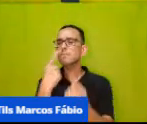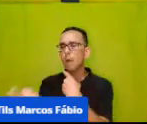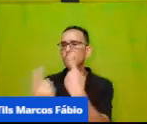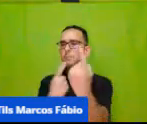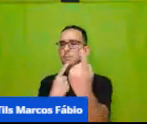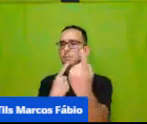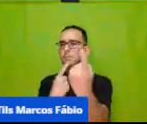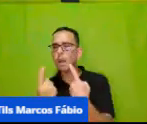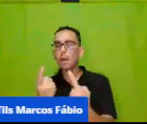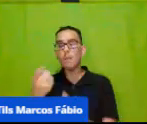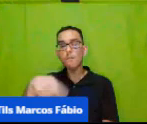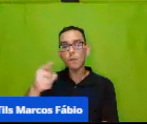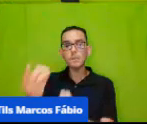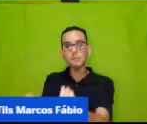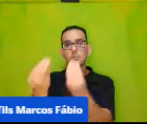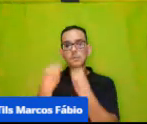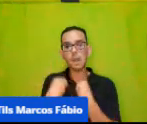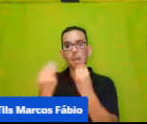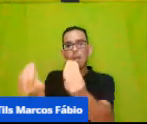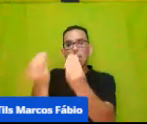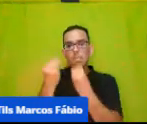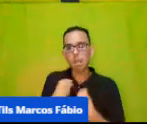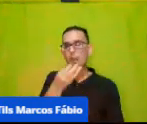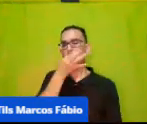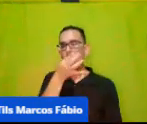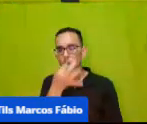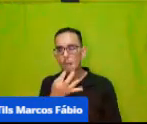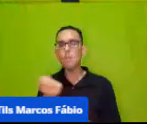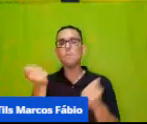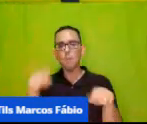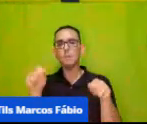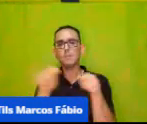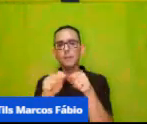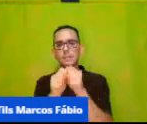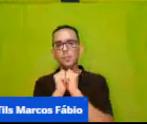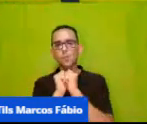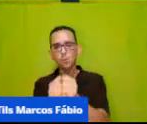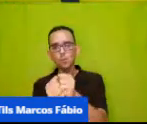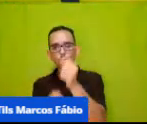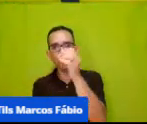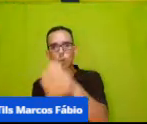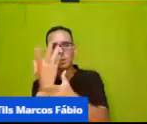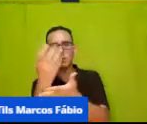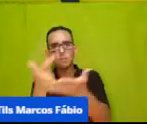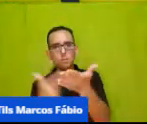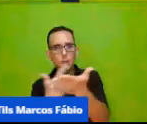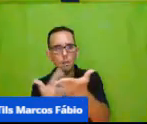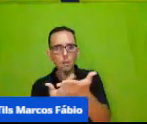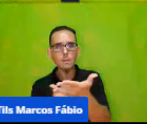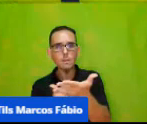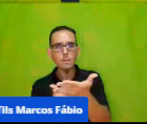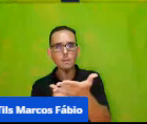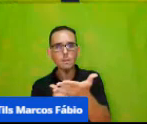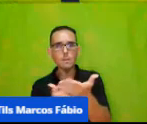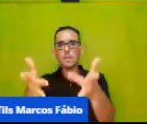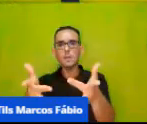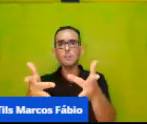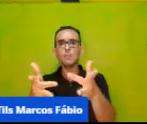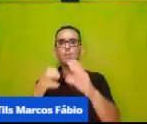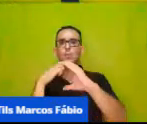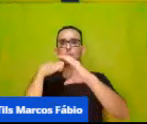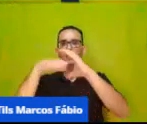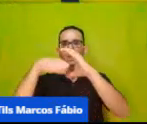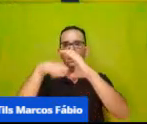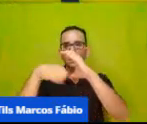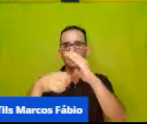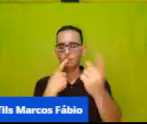escutar os professores, mais a gente consegue construir junto. Então, como nós sempre fazemos em todas as lives, deixamos aí os nossos espaços para diálogo, né,